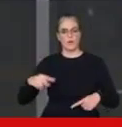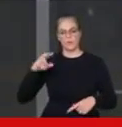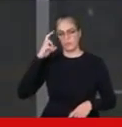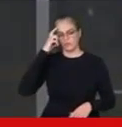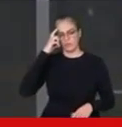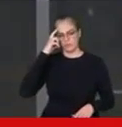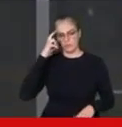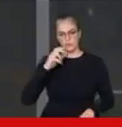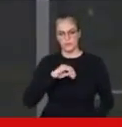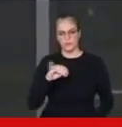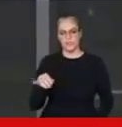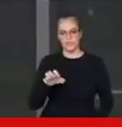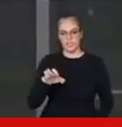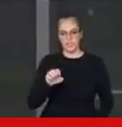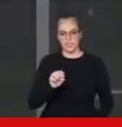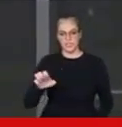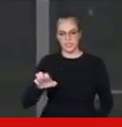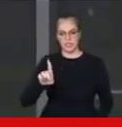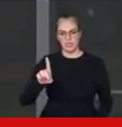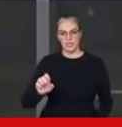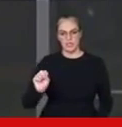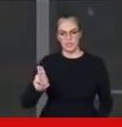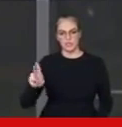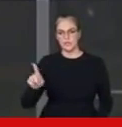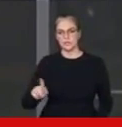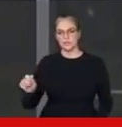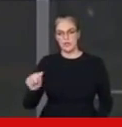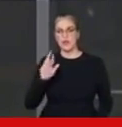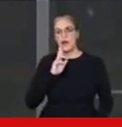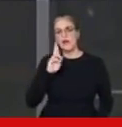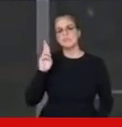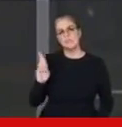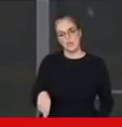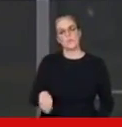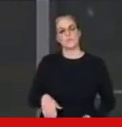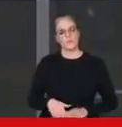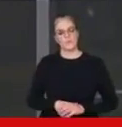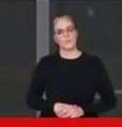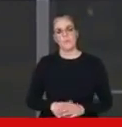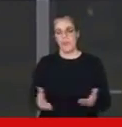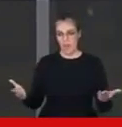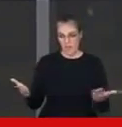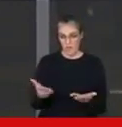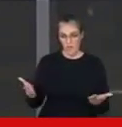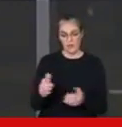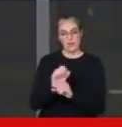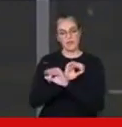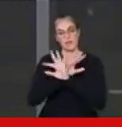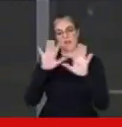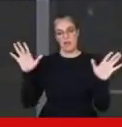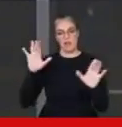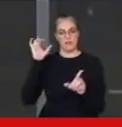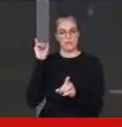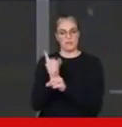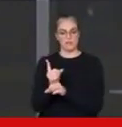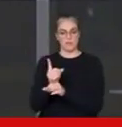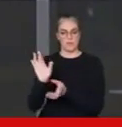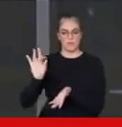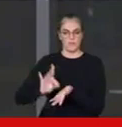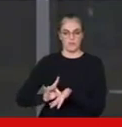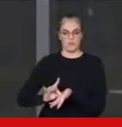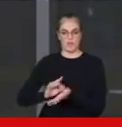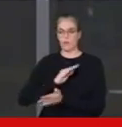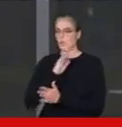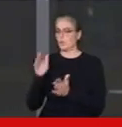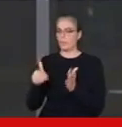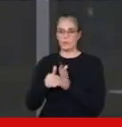tem razão. E agora isso se desmancha como um castelo de areia. Desmancha no ar. Tudo que é sólido, já